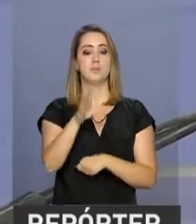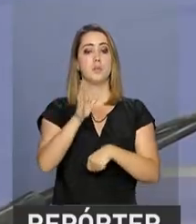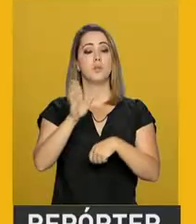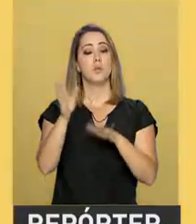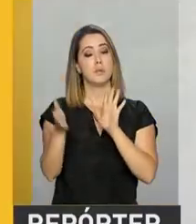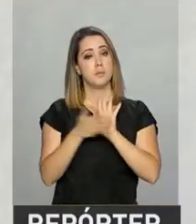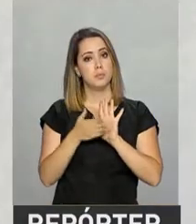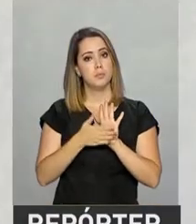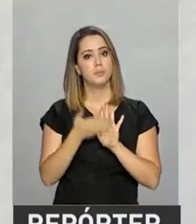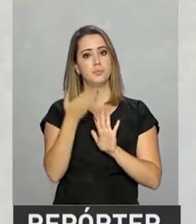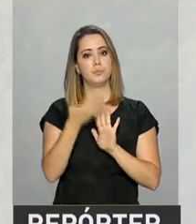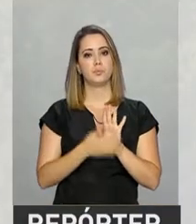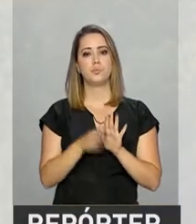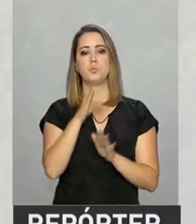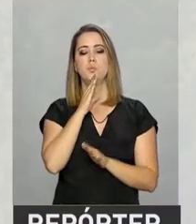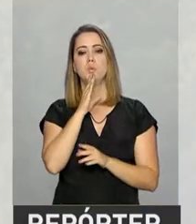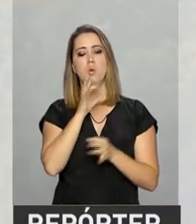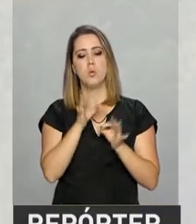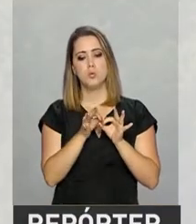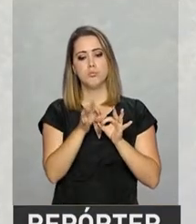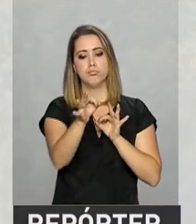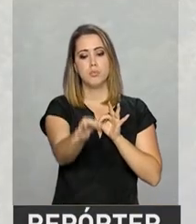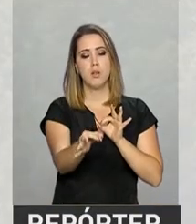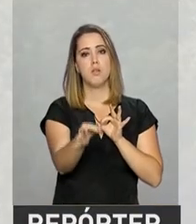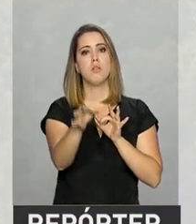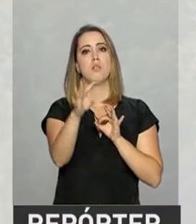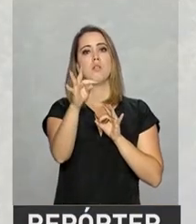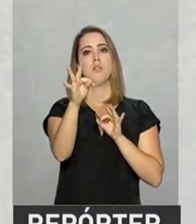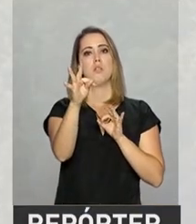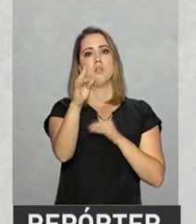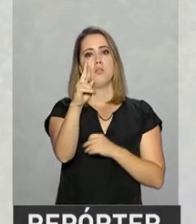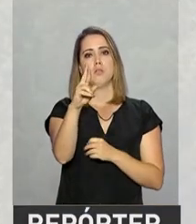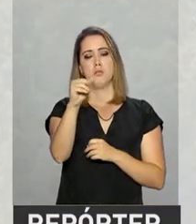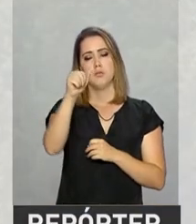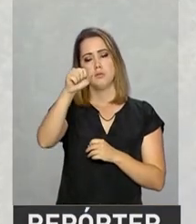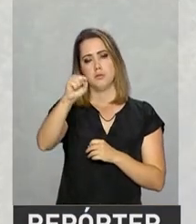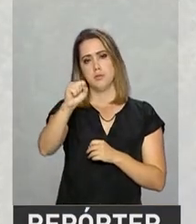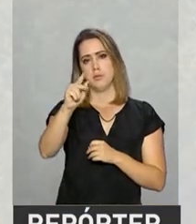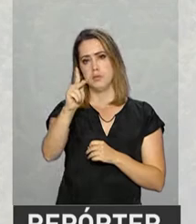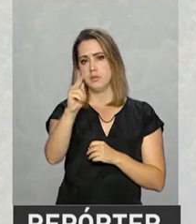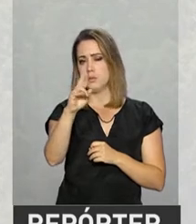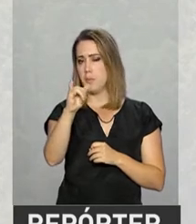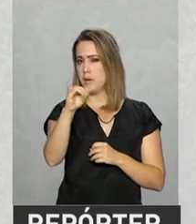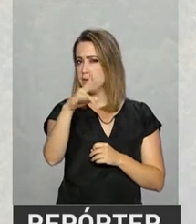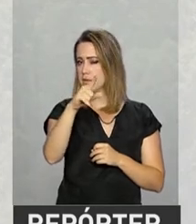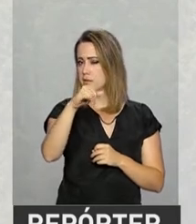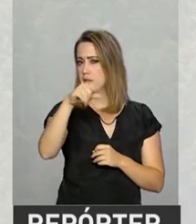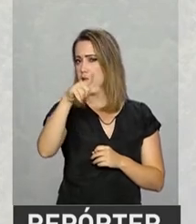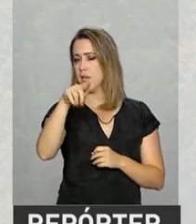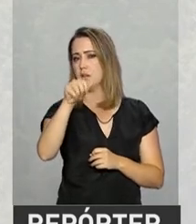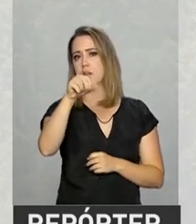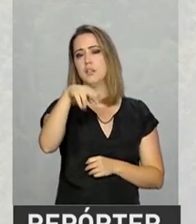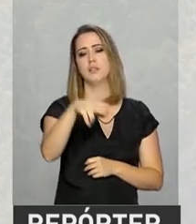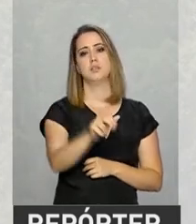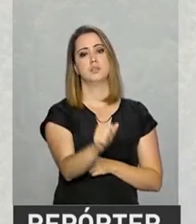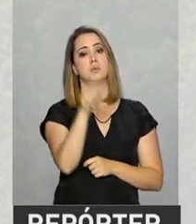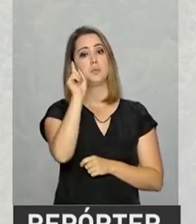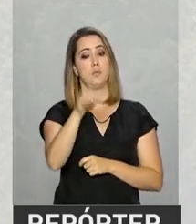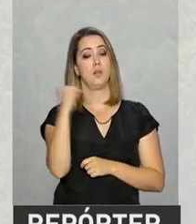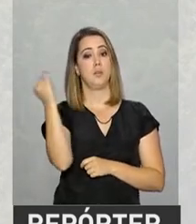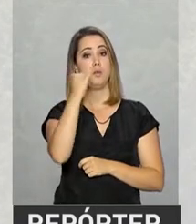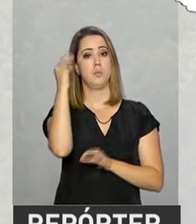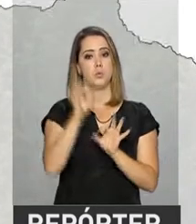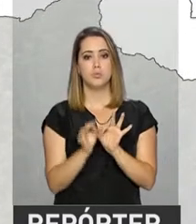propósito conhecida como rodovia transbrasiliana a br-153 é fundamental para o escoamento da produção